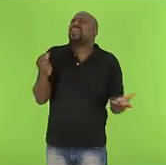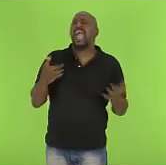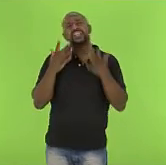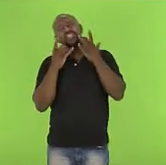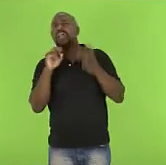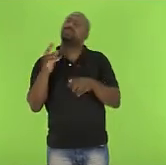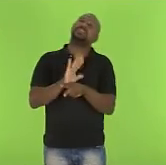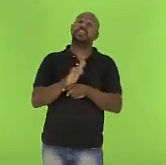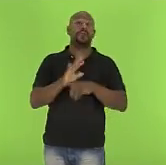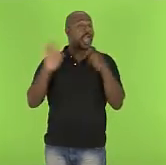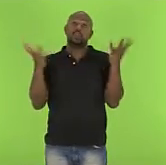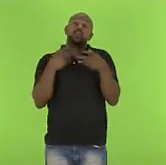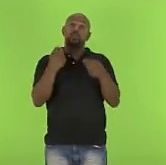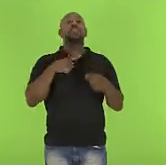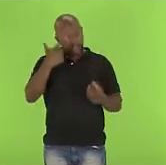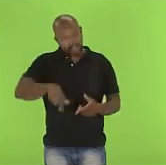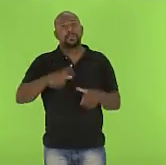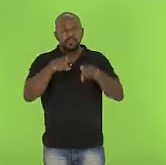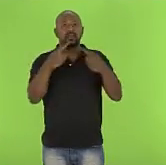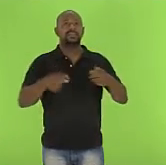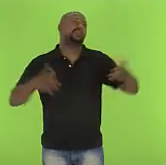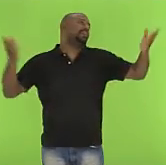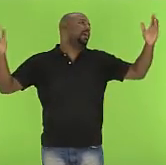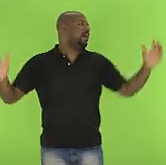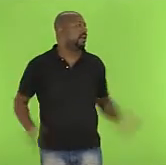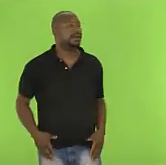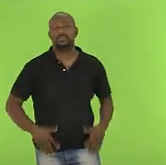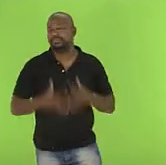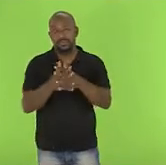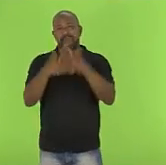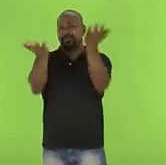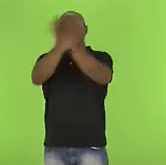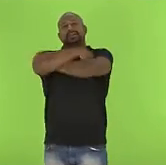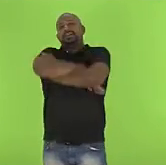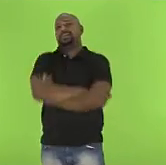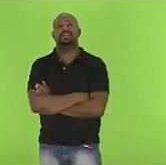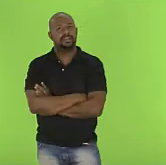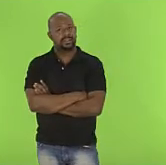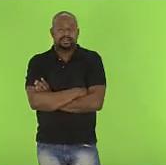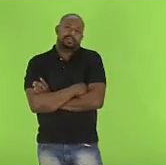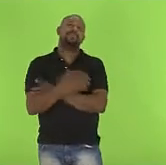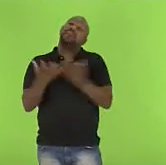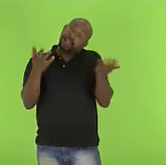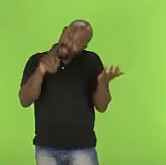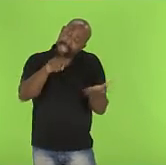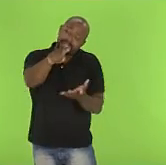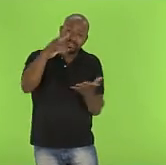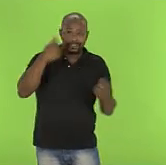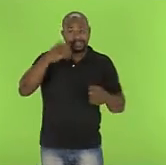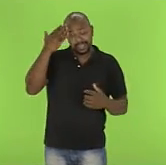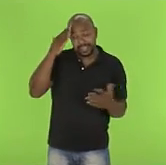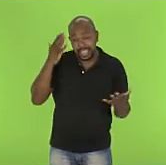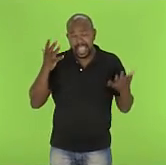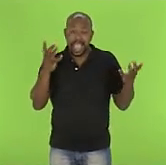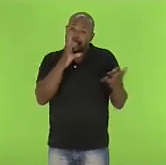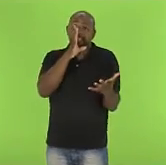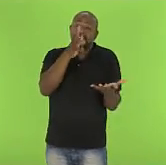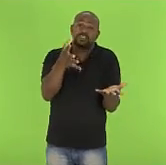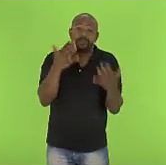mas é o que afinal? É teatro ou é cinema? Eu falei, é tudo, ainda tem música. Aí falou, aí me complicou. Aí você me complicou. Eu falei, você vai ter